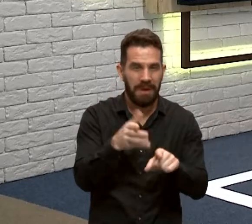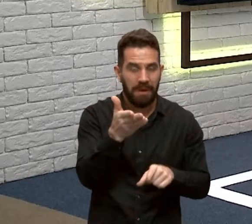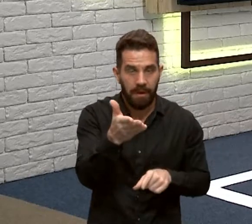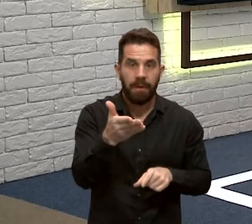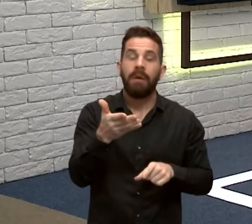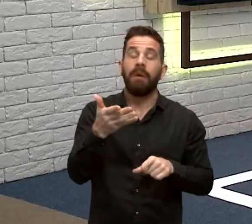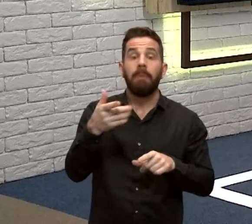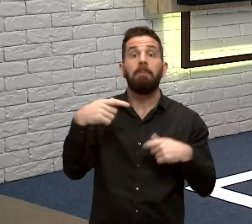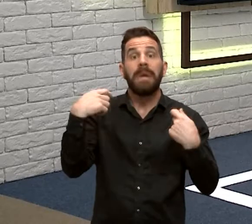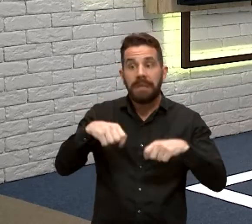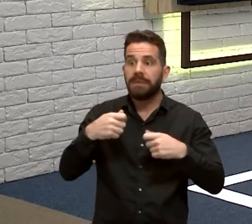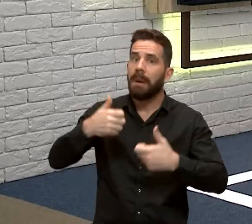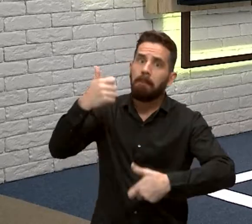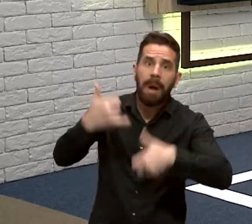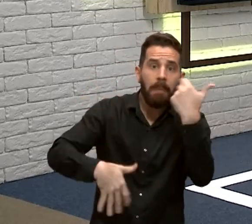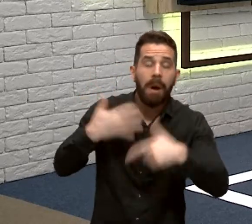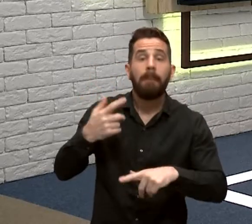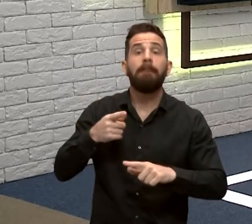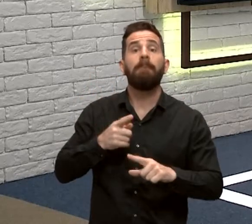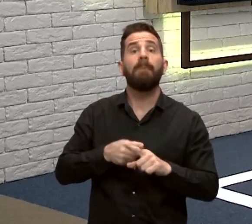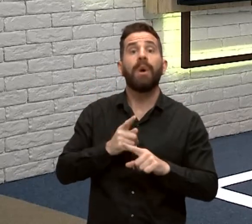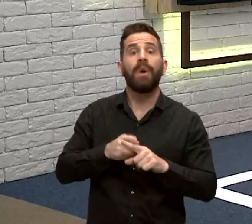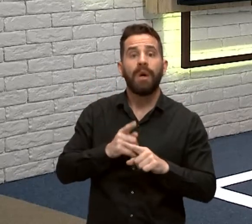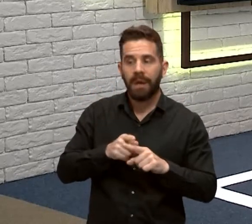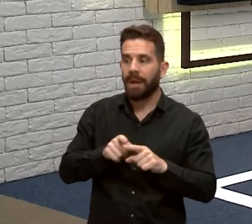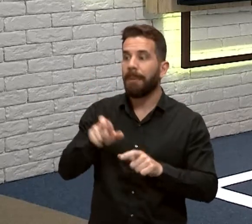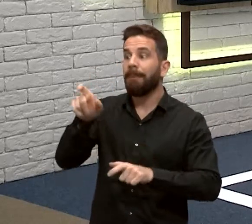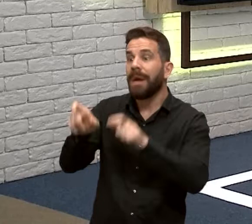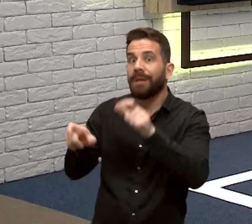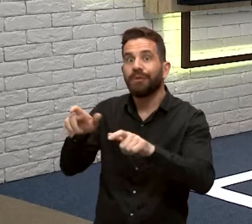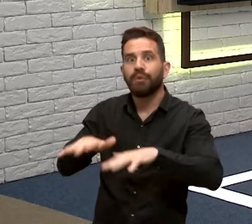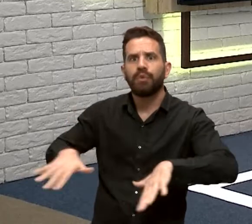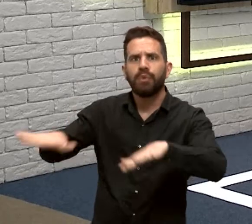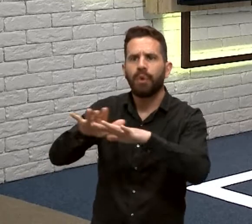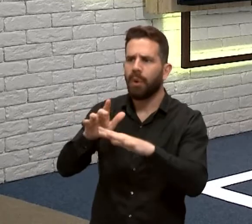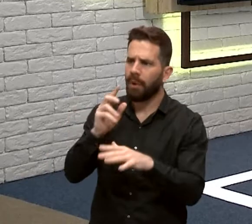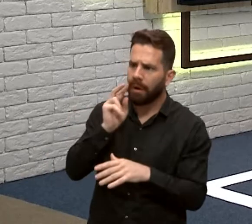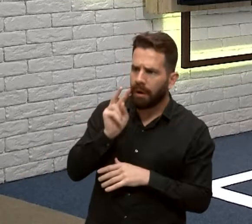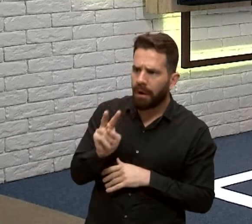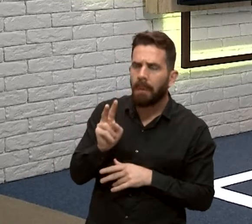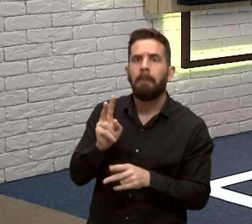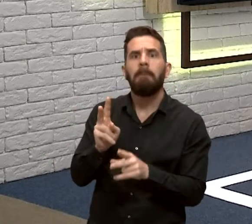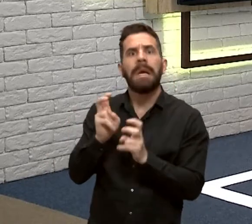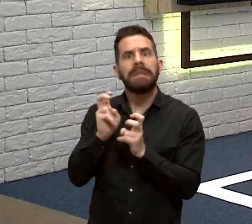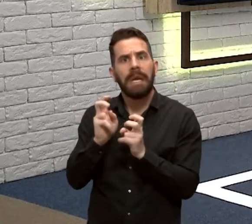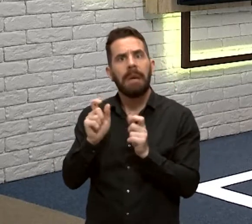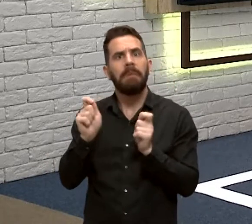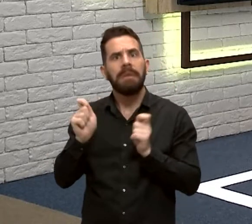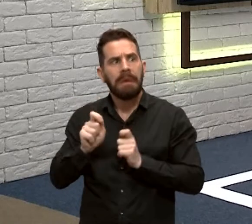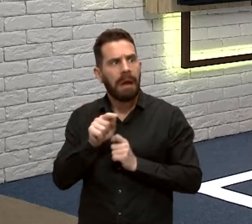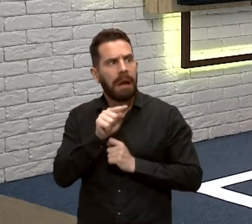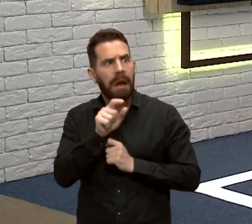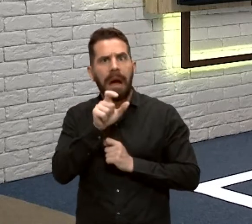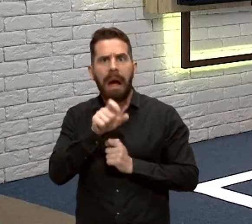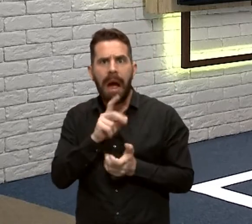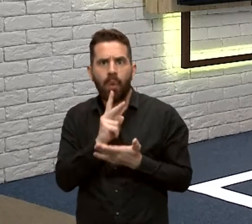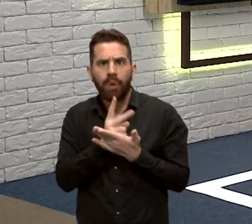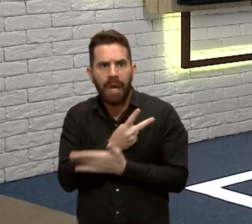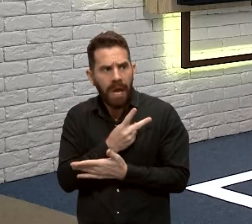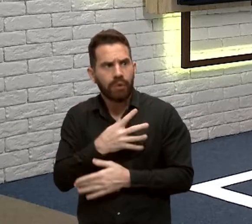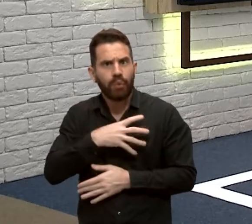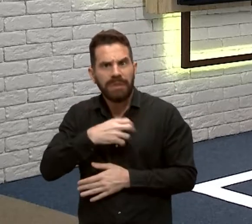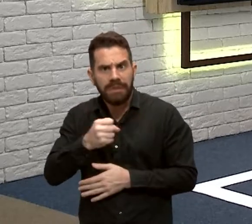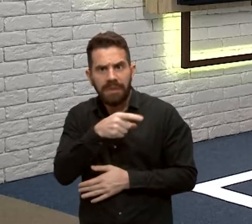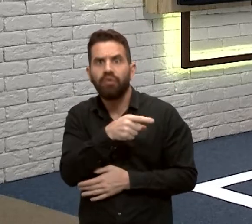com as pessoas em volta, né, porque são elas que, afinal de contas, vão